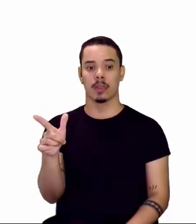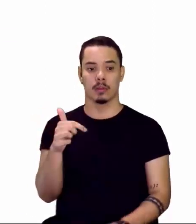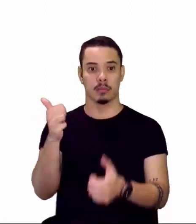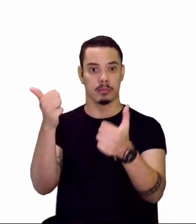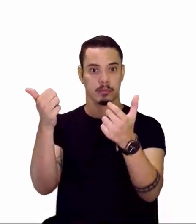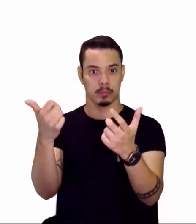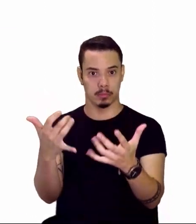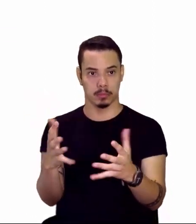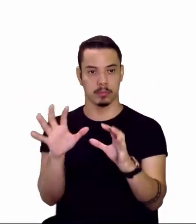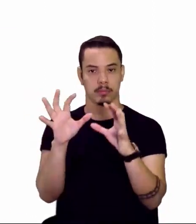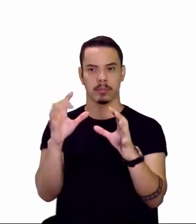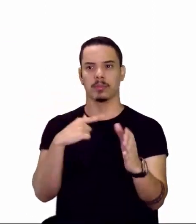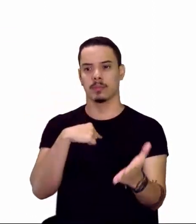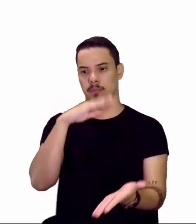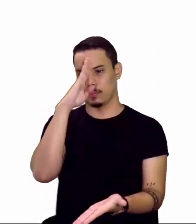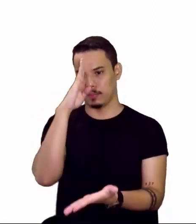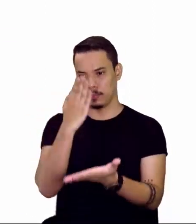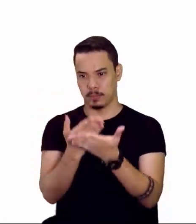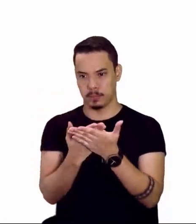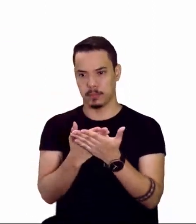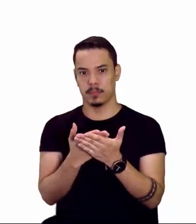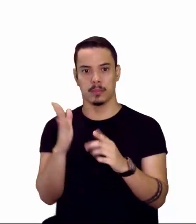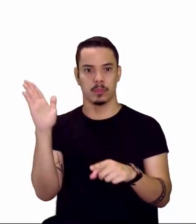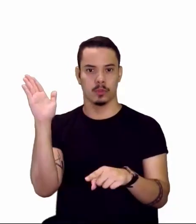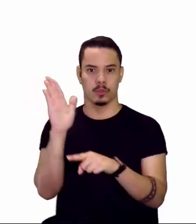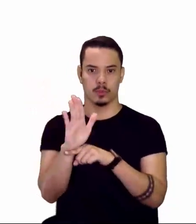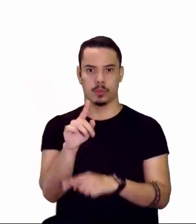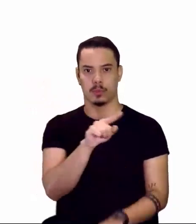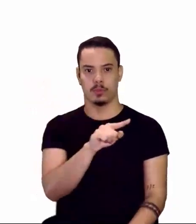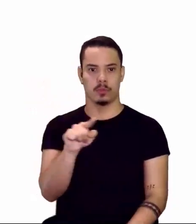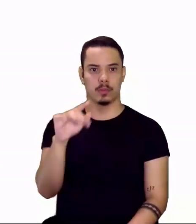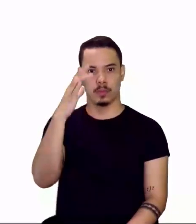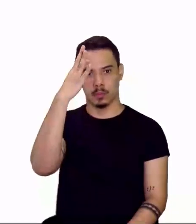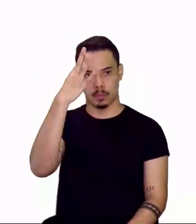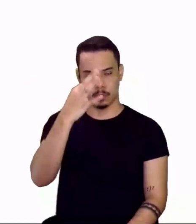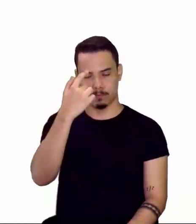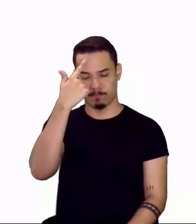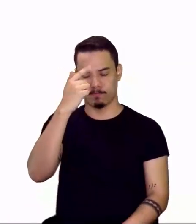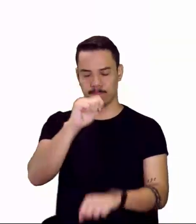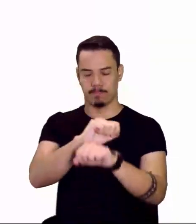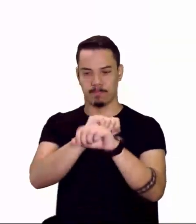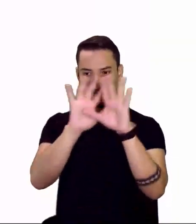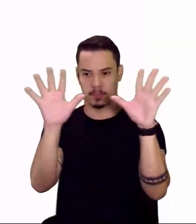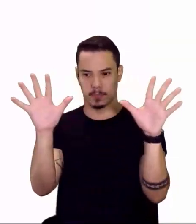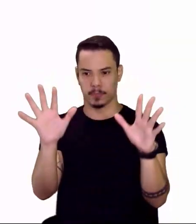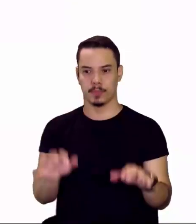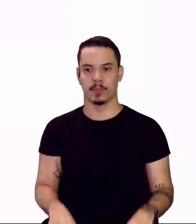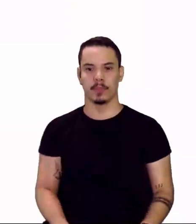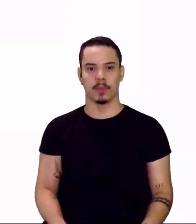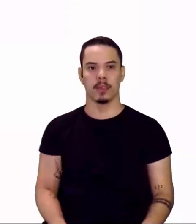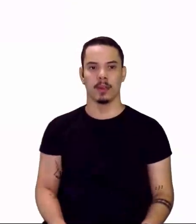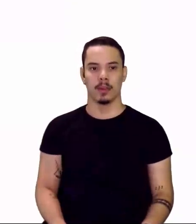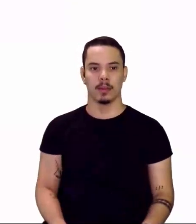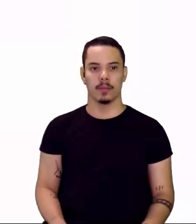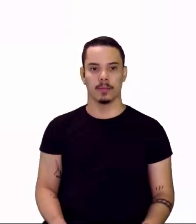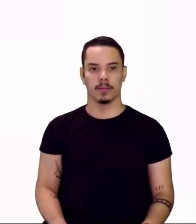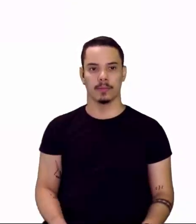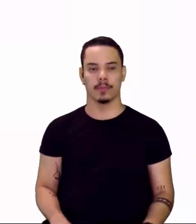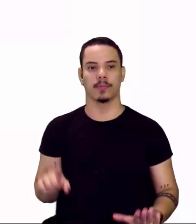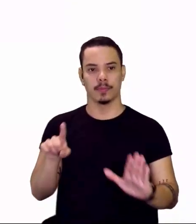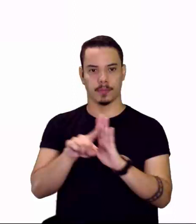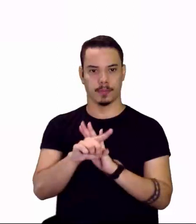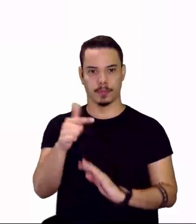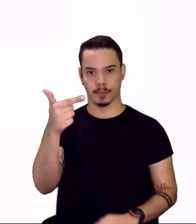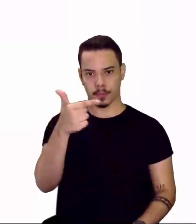dessa questão, eu acredito, meu caro aluno, que ajudou a você entender melhor. O que diz, então, a questão de